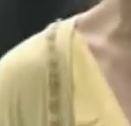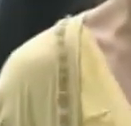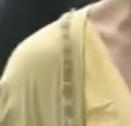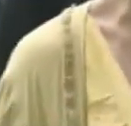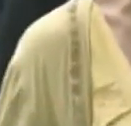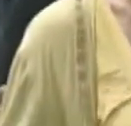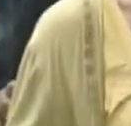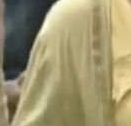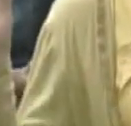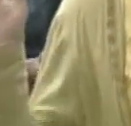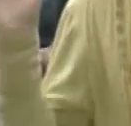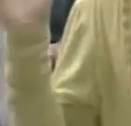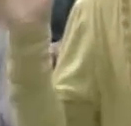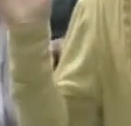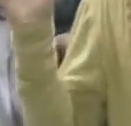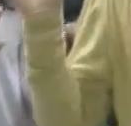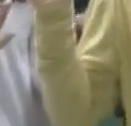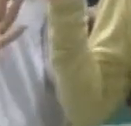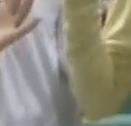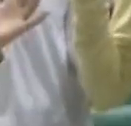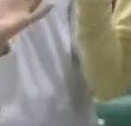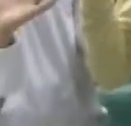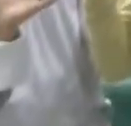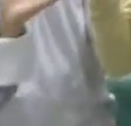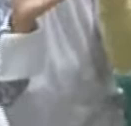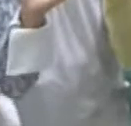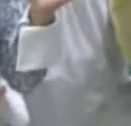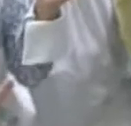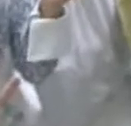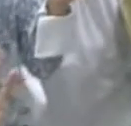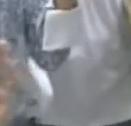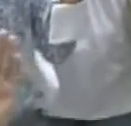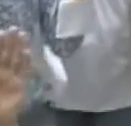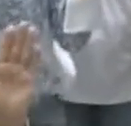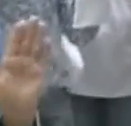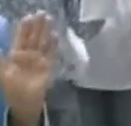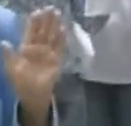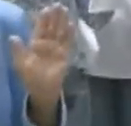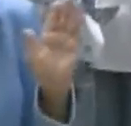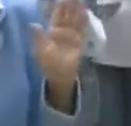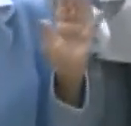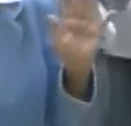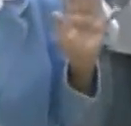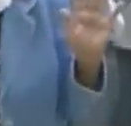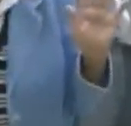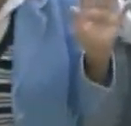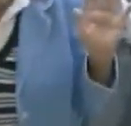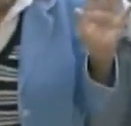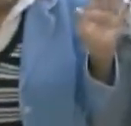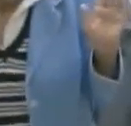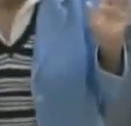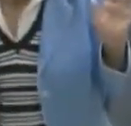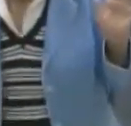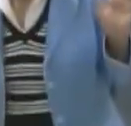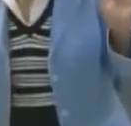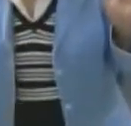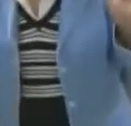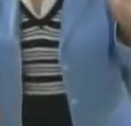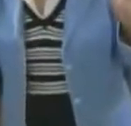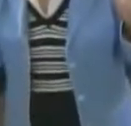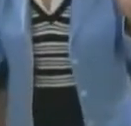sido perniciosos a sua vida isso tem trazido tristezas nos lares angústia para os pais problemas